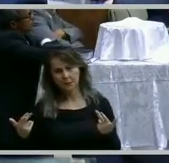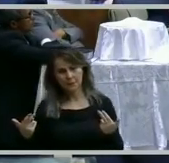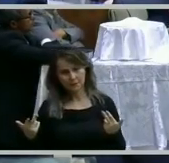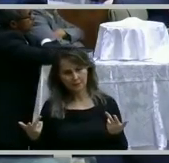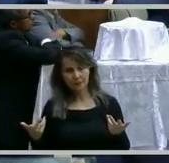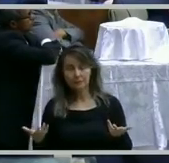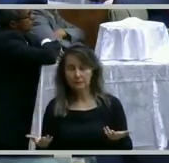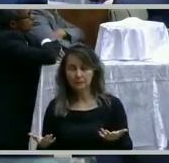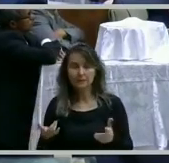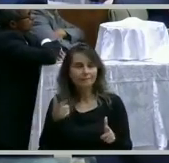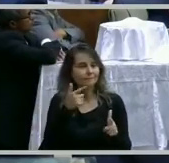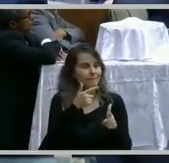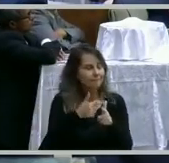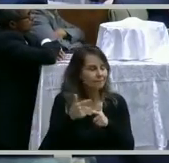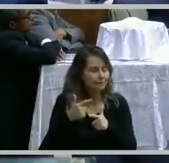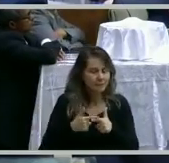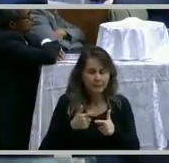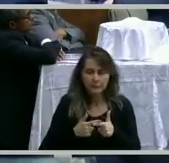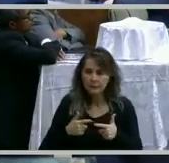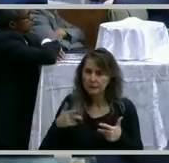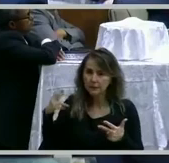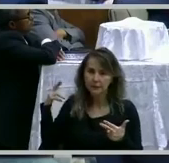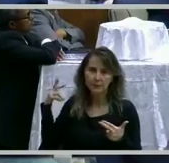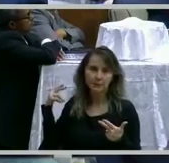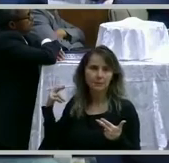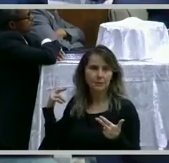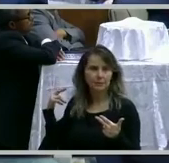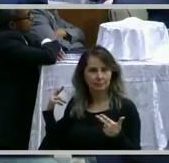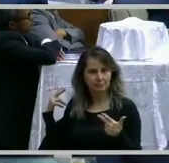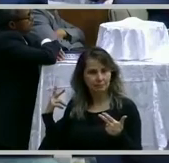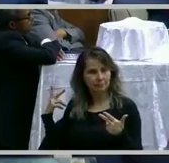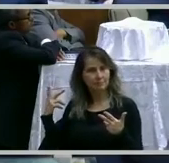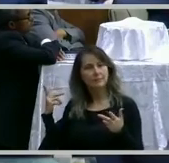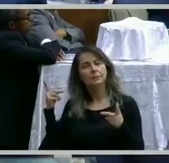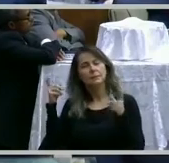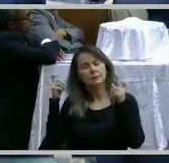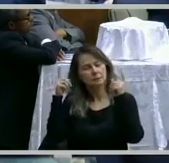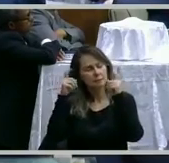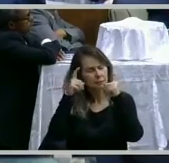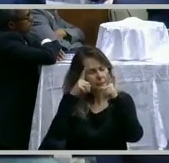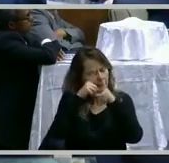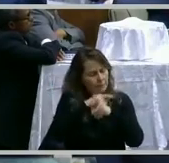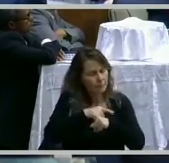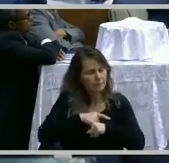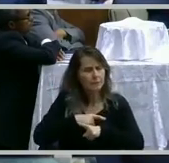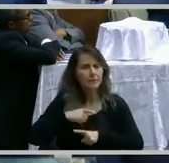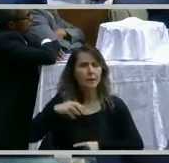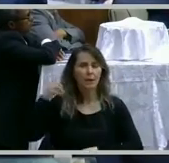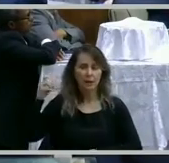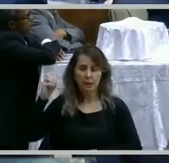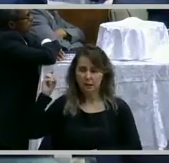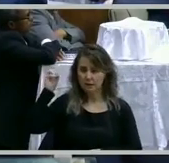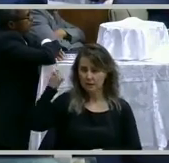Os problemas são os mesmos. As dificuldades que Davi passou, nós passamos.